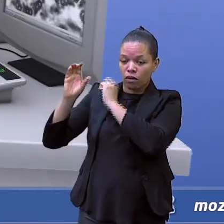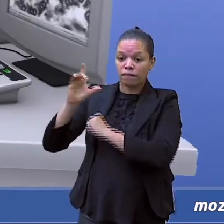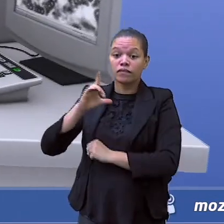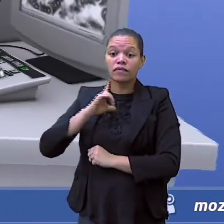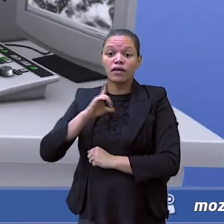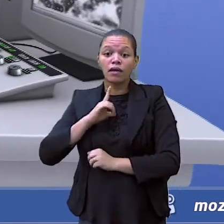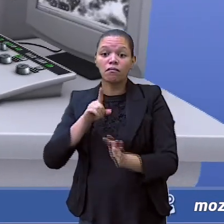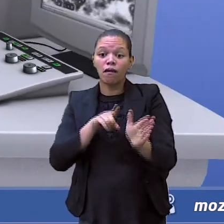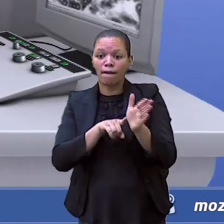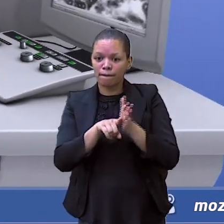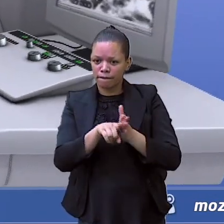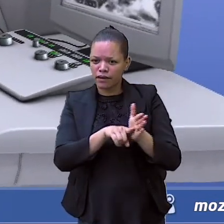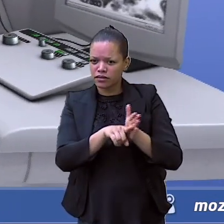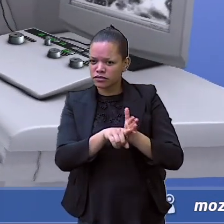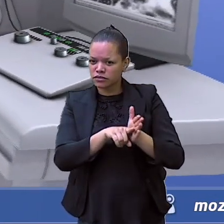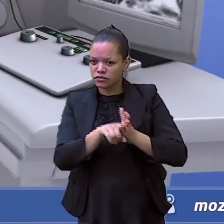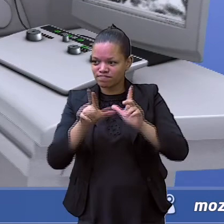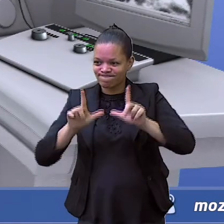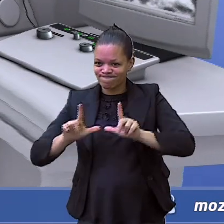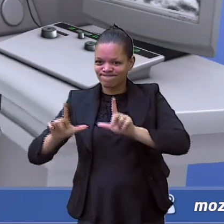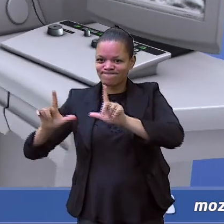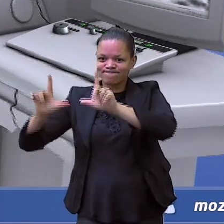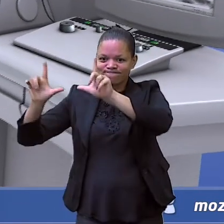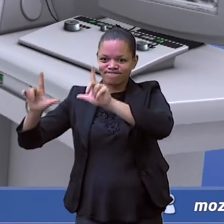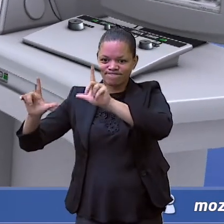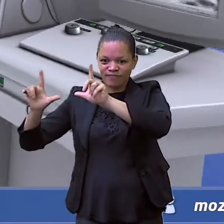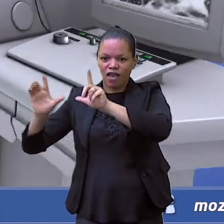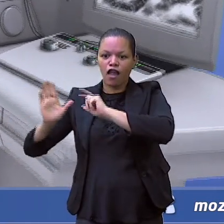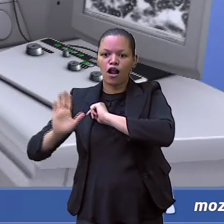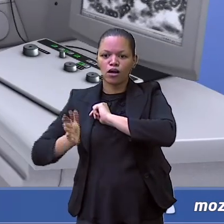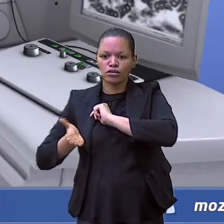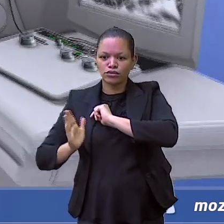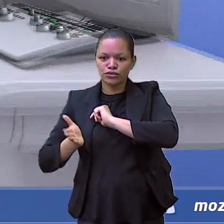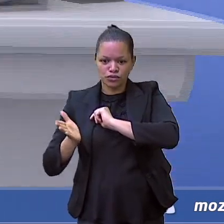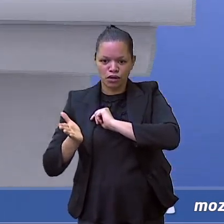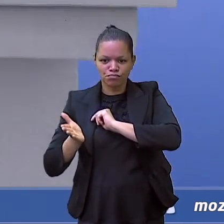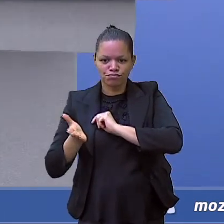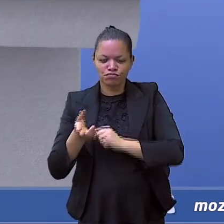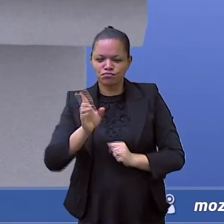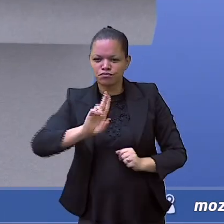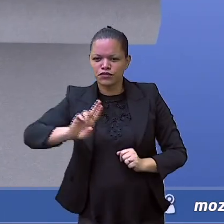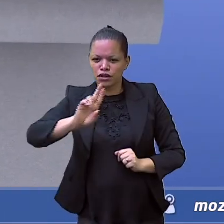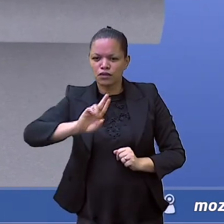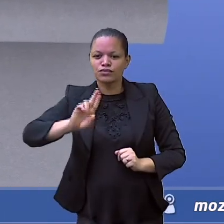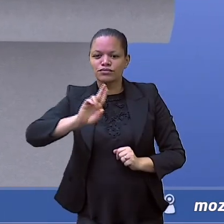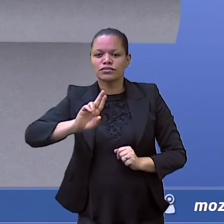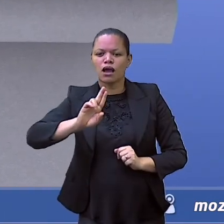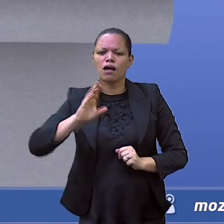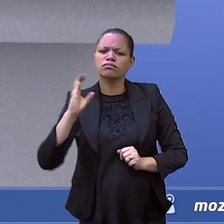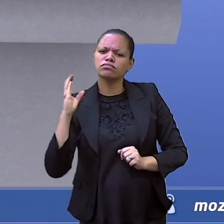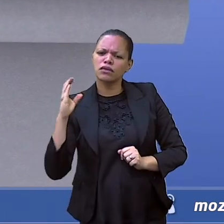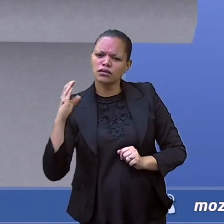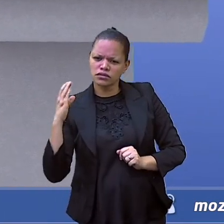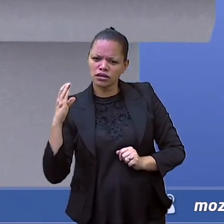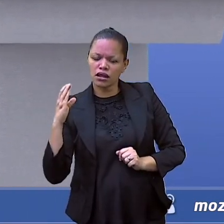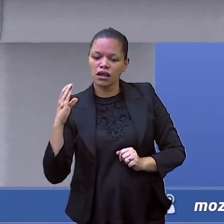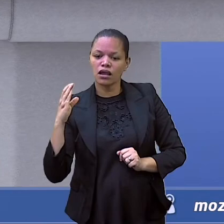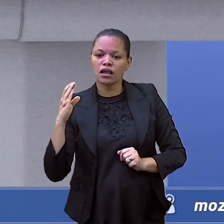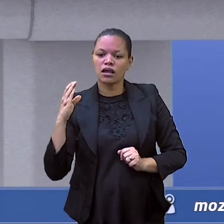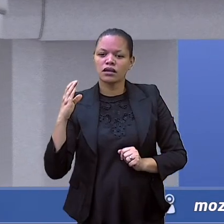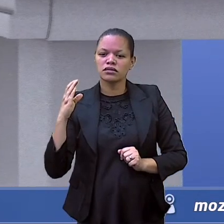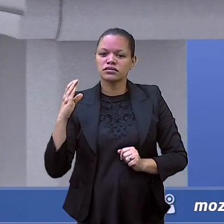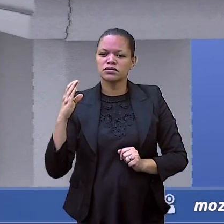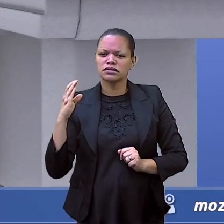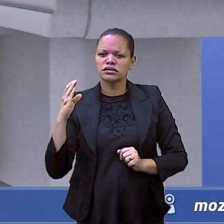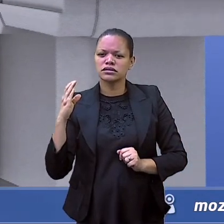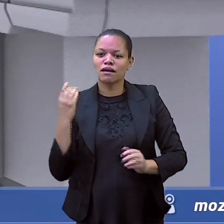tela do microscópio, e ele é muito utilizado na ciência para fazer o quê?